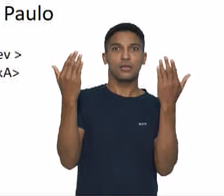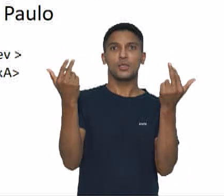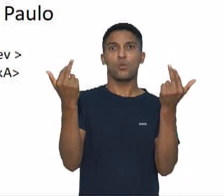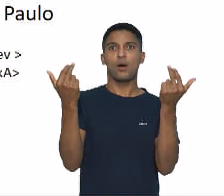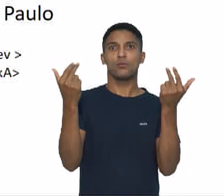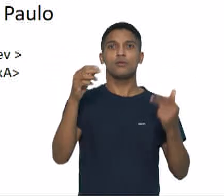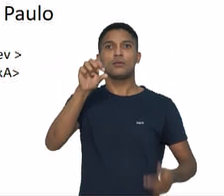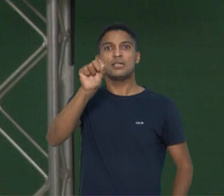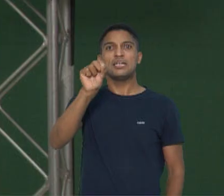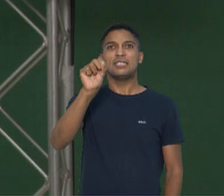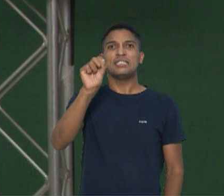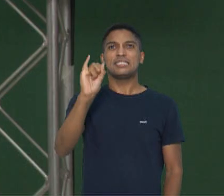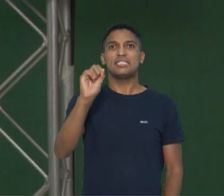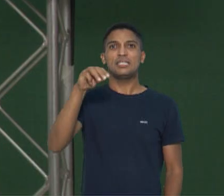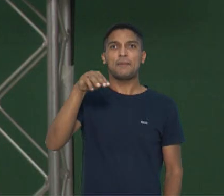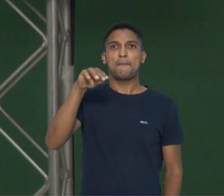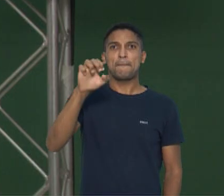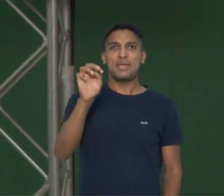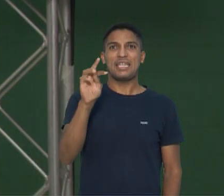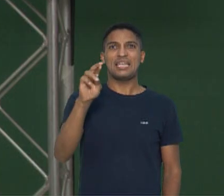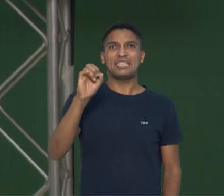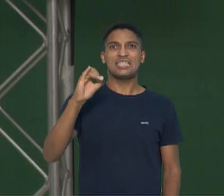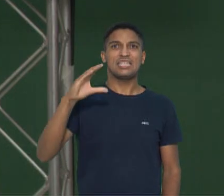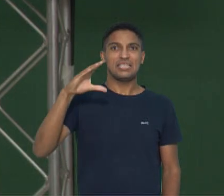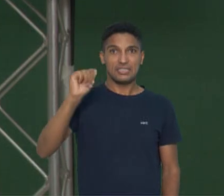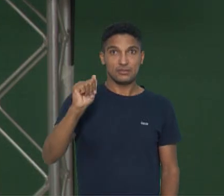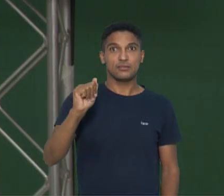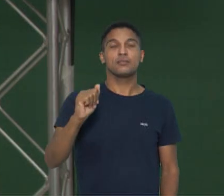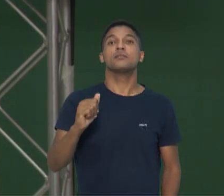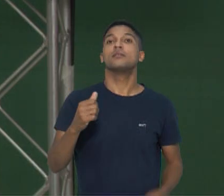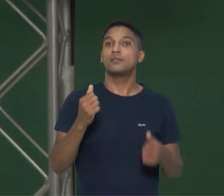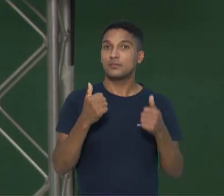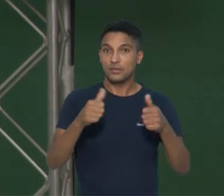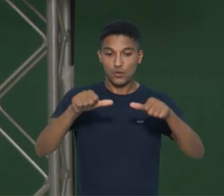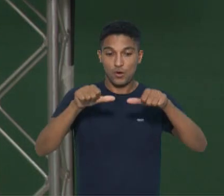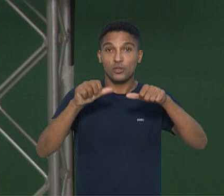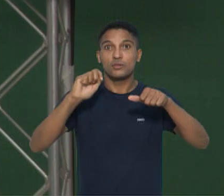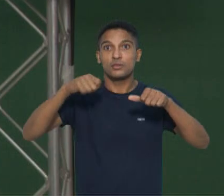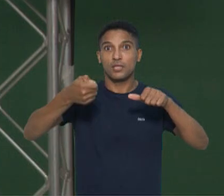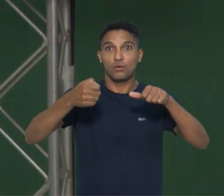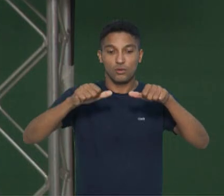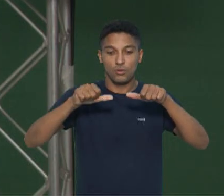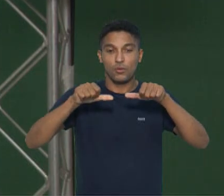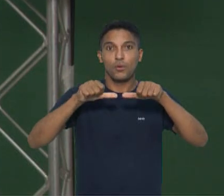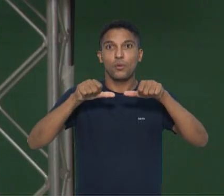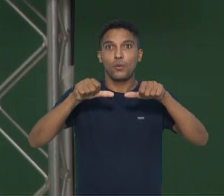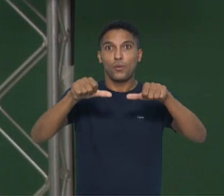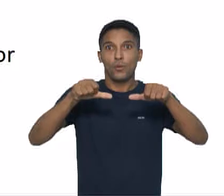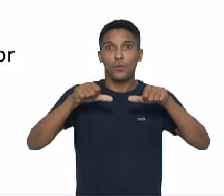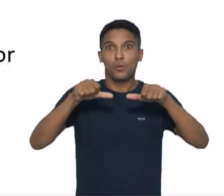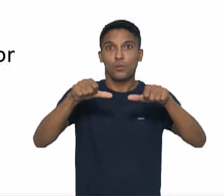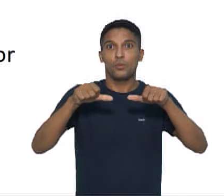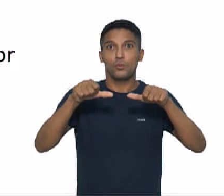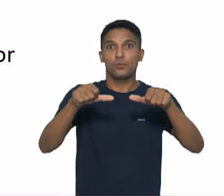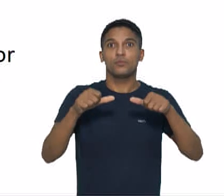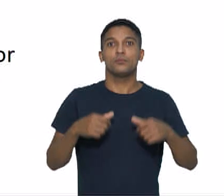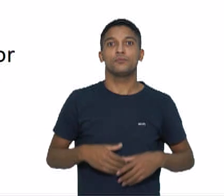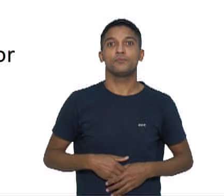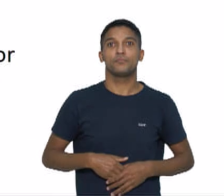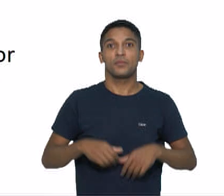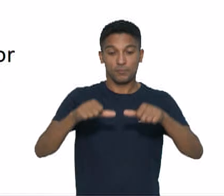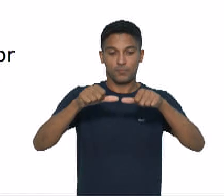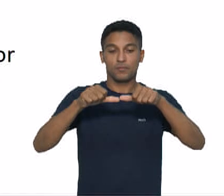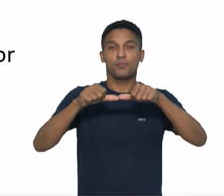essa simetria nesse período também acontecia bastante, ok? Olha só, já a Igreja Católica